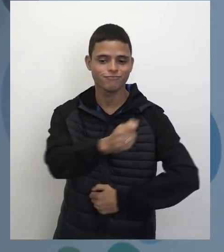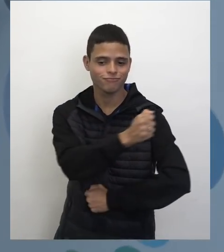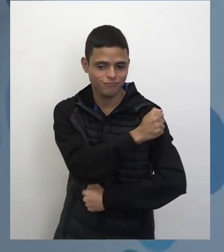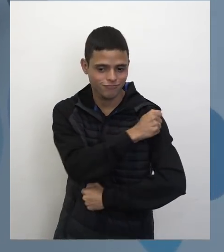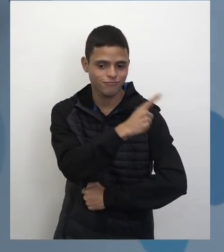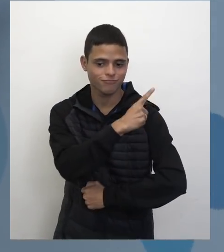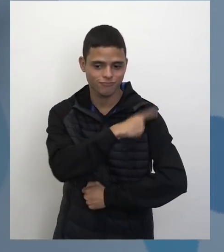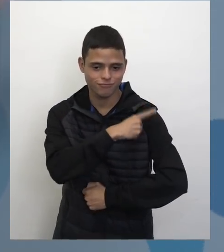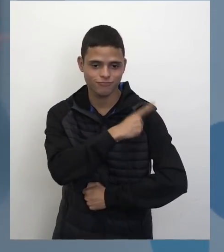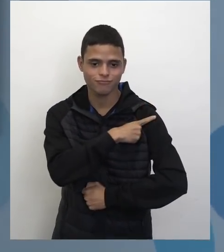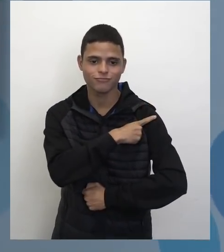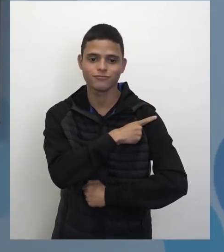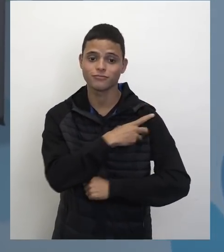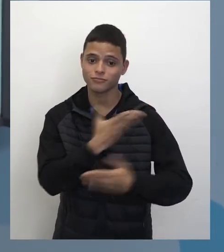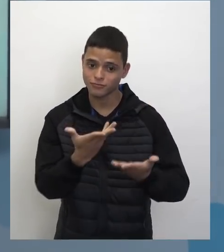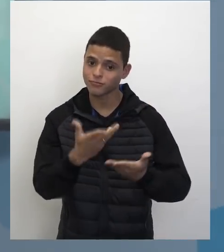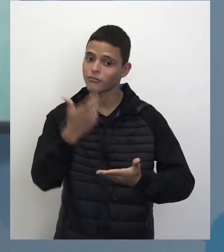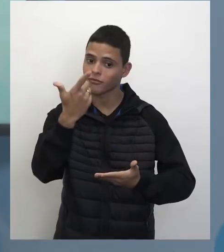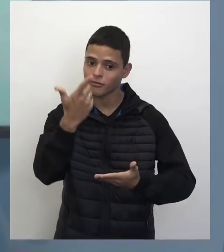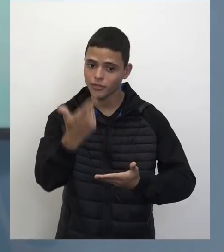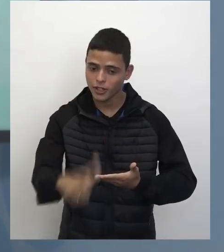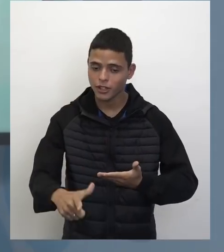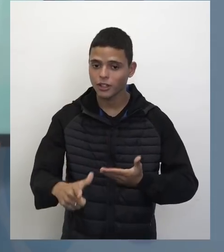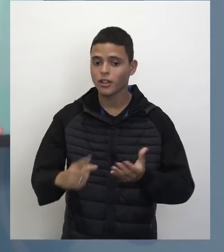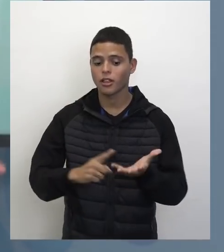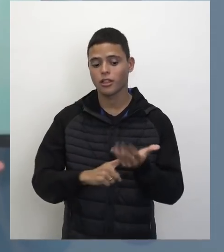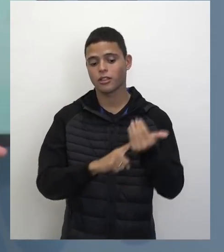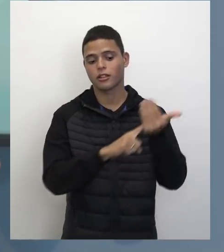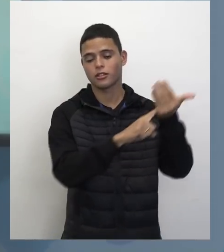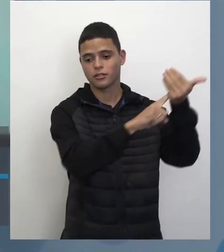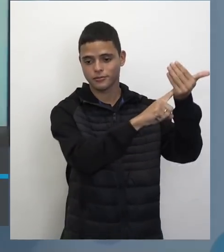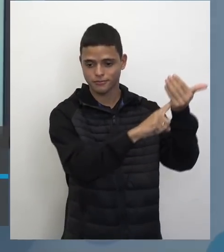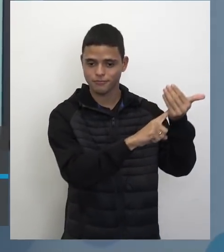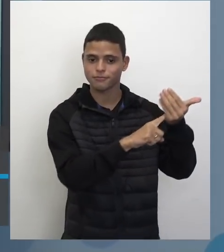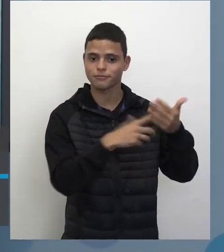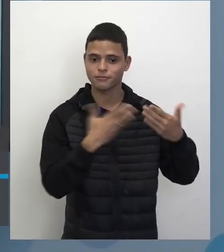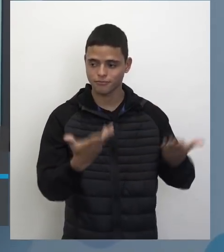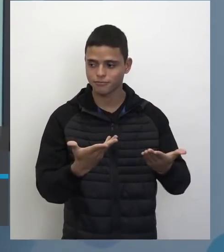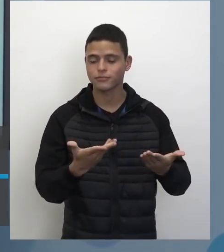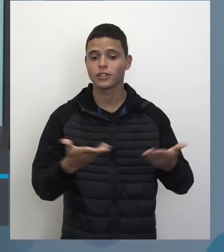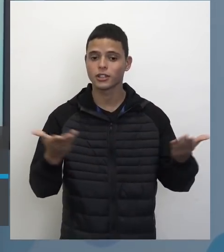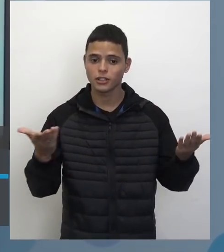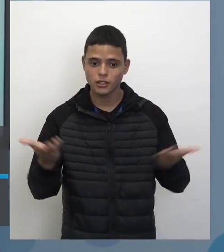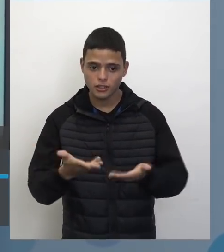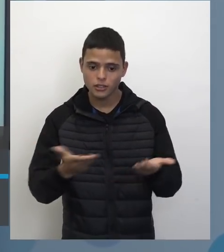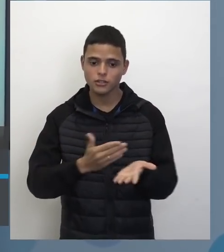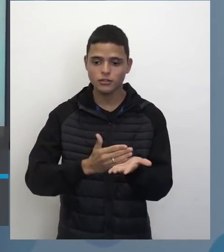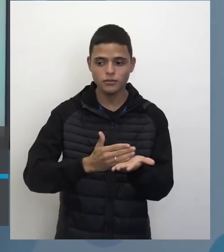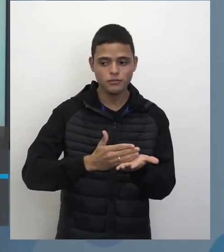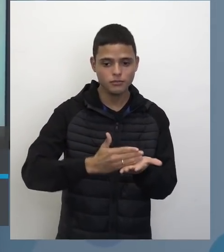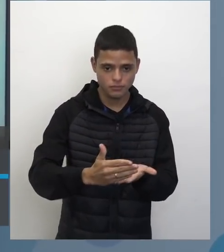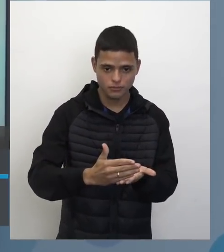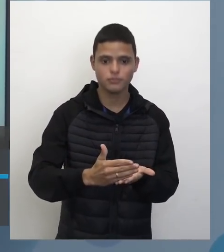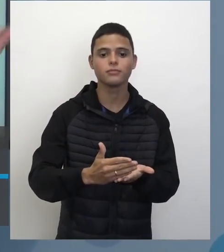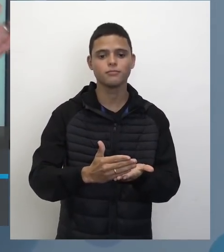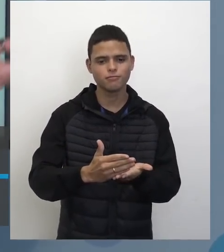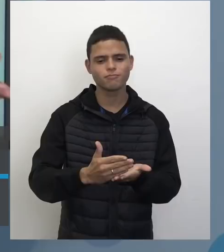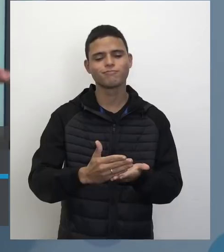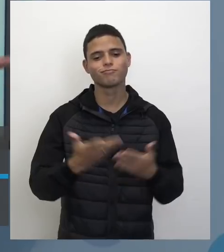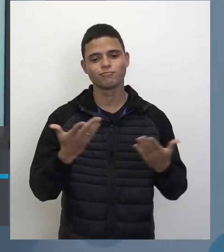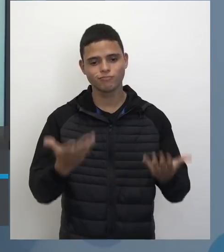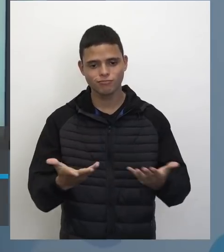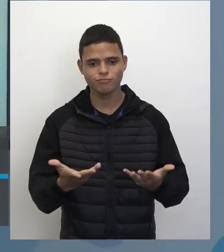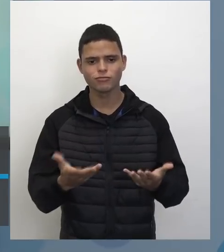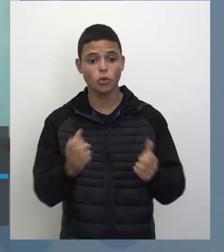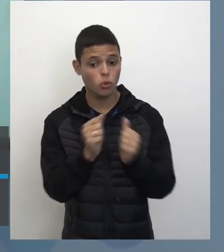primeira série de ensino médio, para mais uma aula de tecnologia, né? Semana passada a gente já não teve, já fiquei ali chateada.